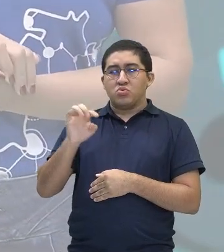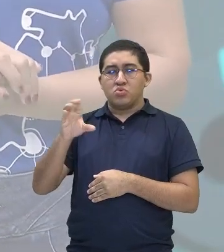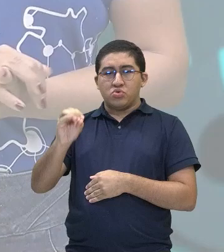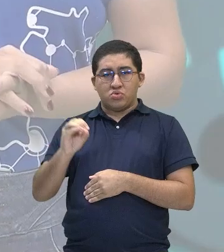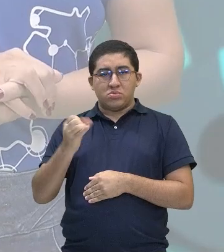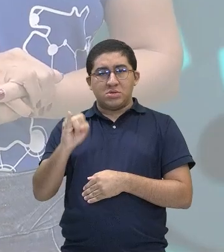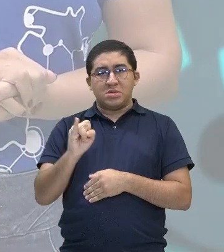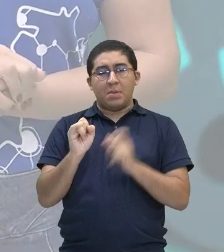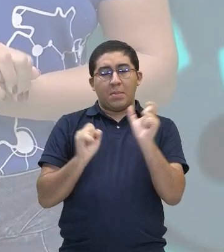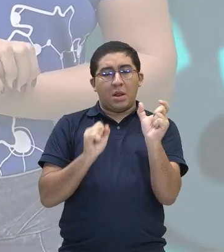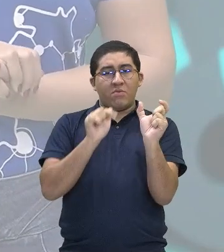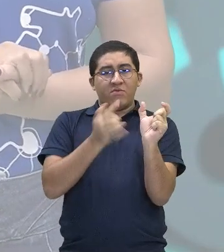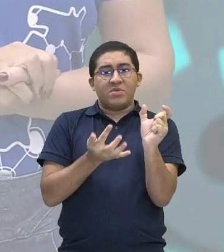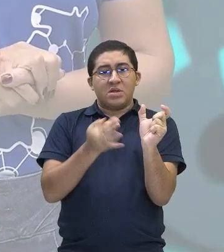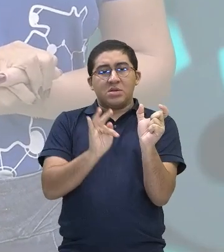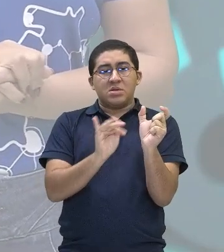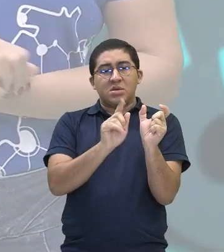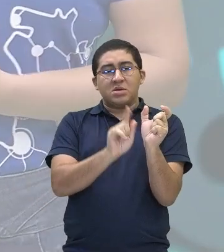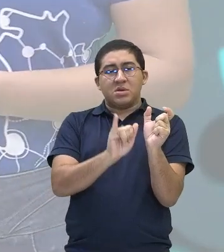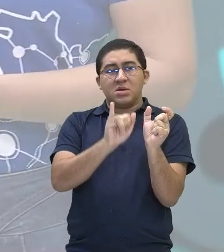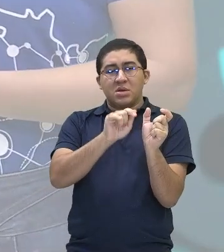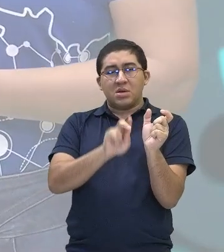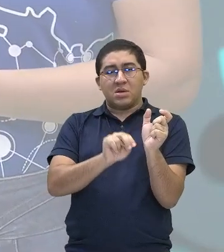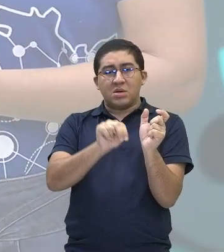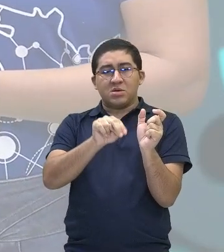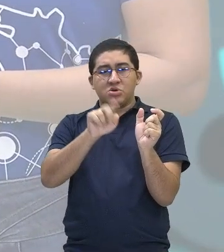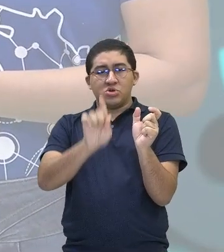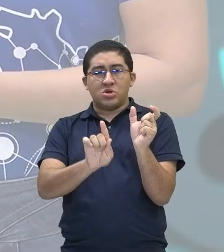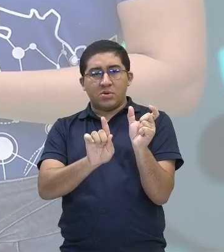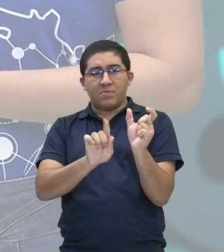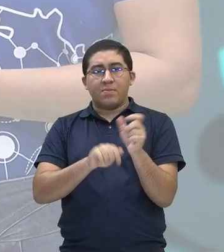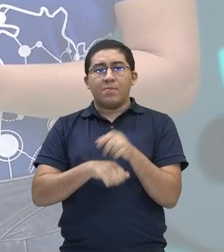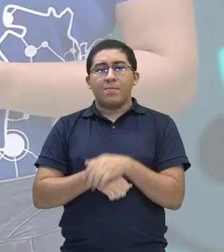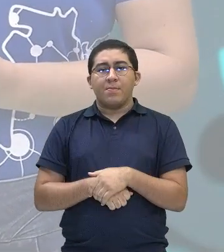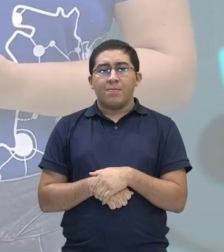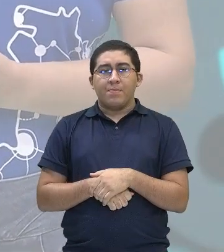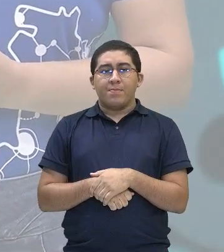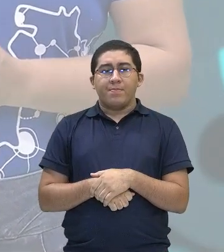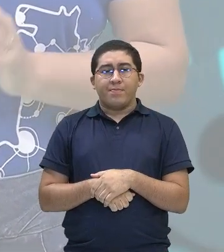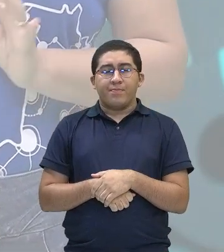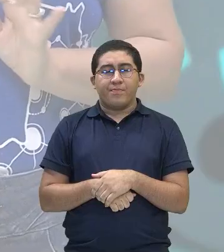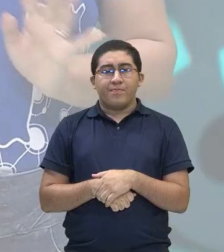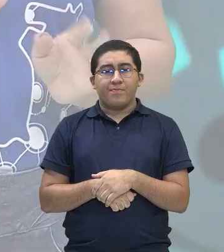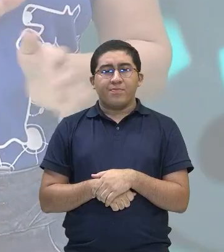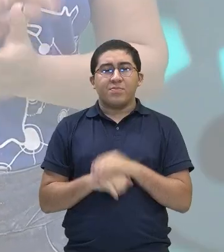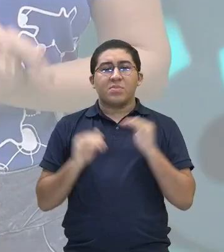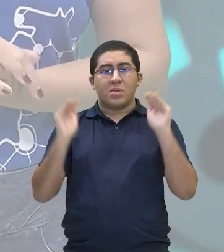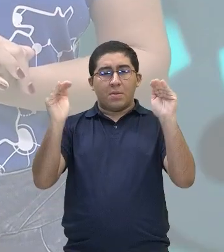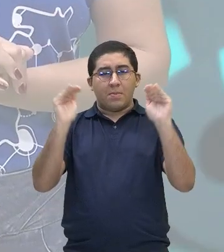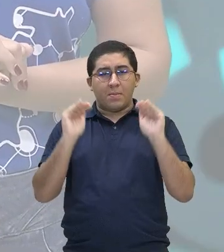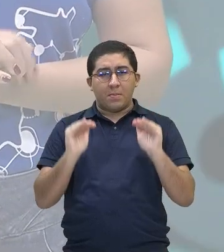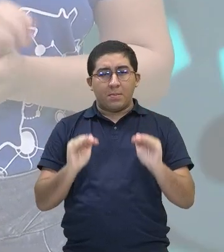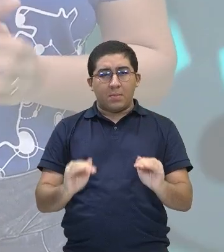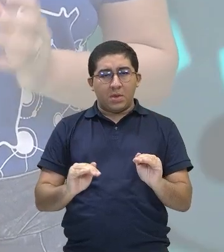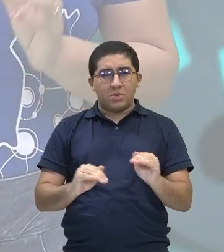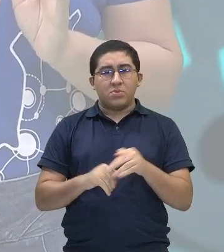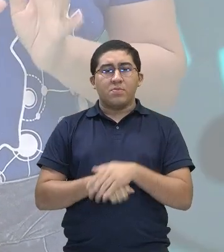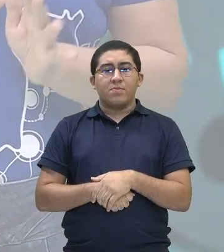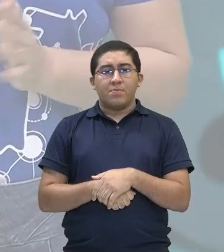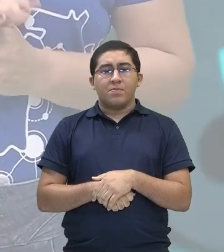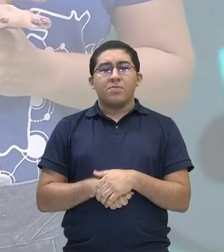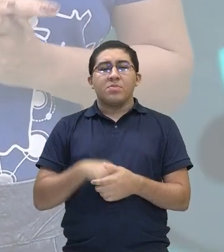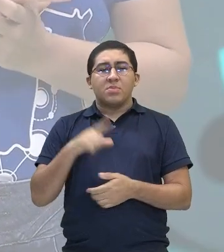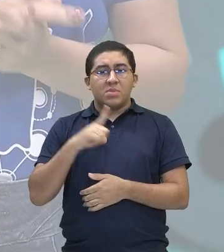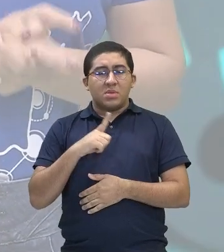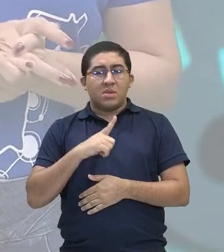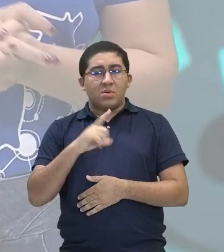ing. Vamos lá para o próximo exemplo. Aqui, o que é isso? Infinitivo. Como é que eu sei que é infinitivo? Porque eu